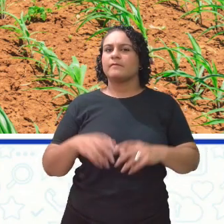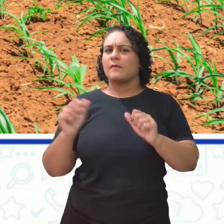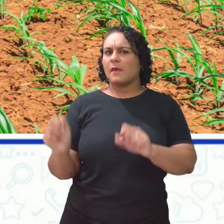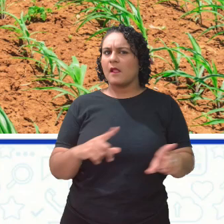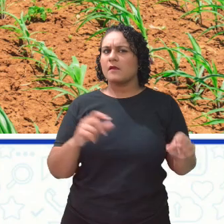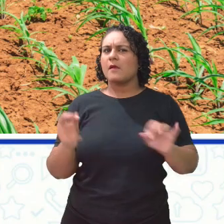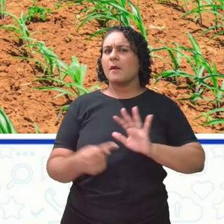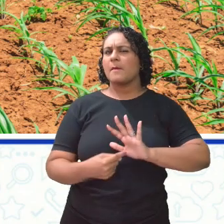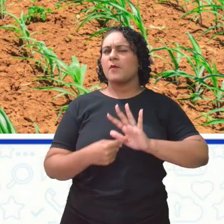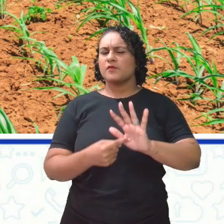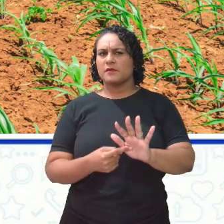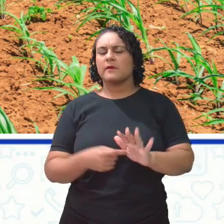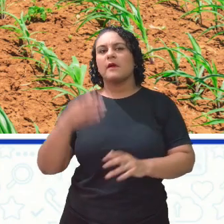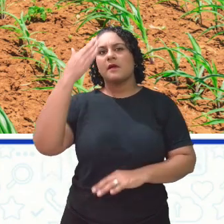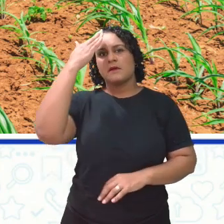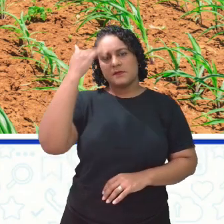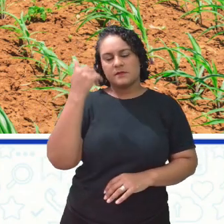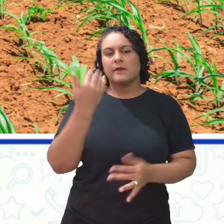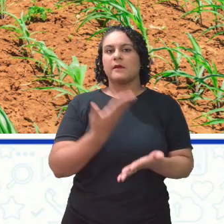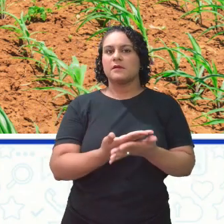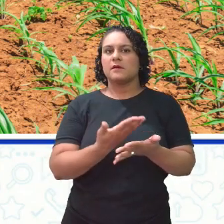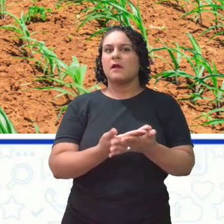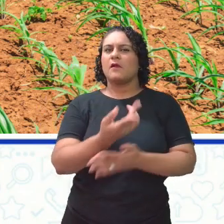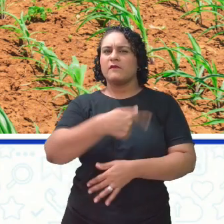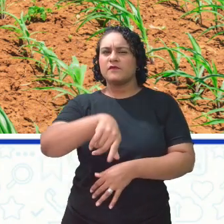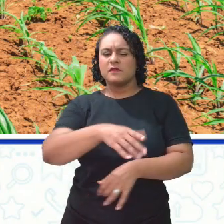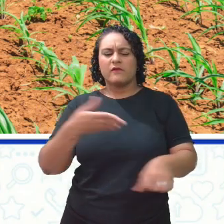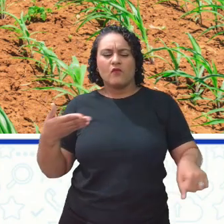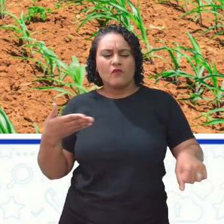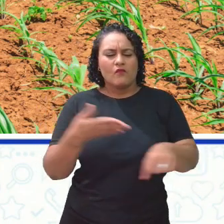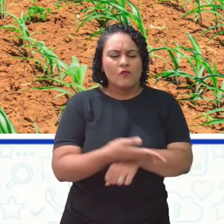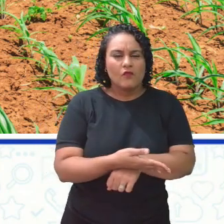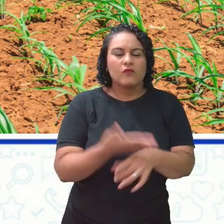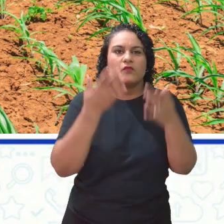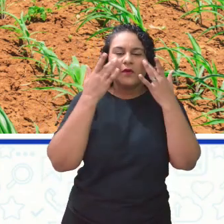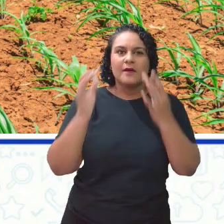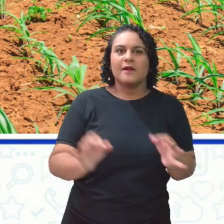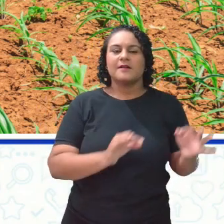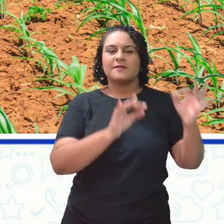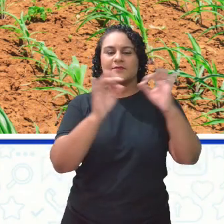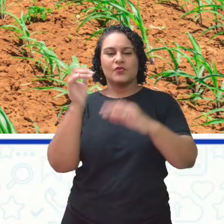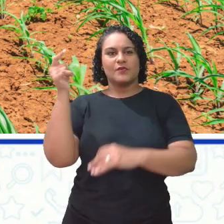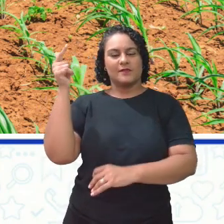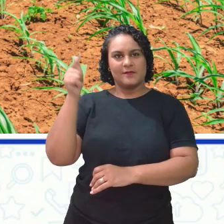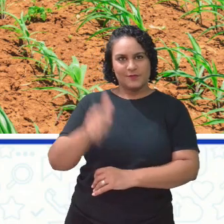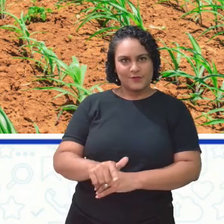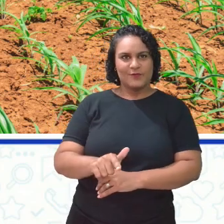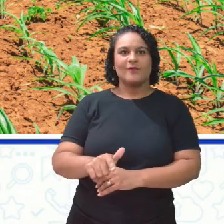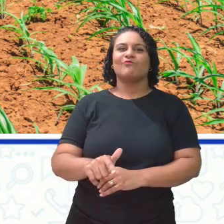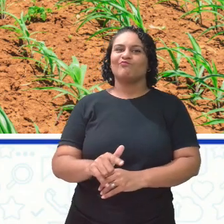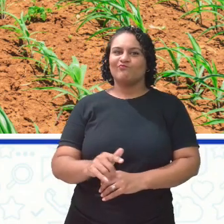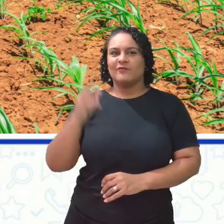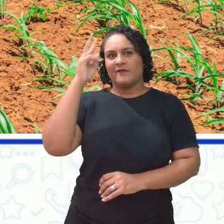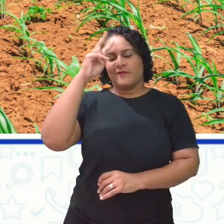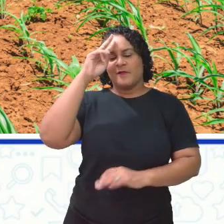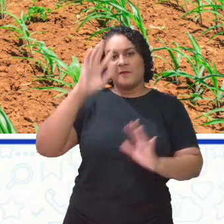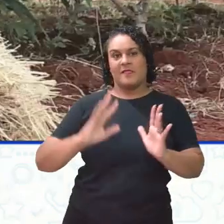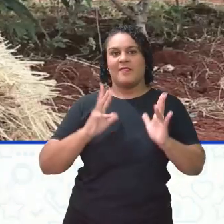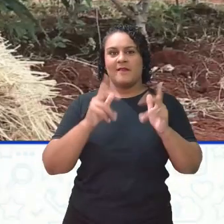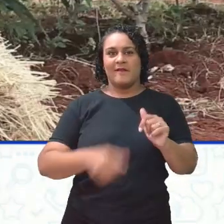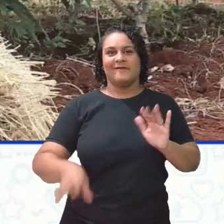vocês, porque eu sei que essa aula será visitada por vocês e vocês lembrarão, não é, de todo este conteúdo, tá